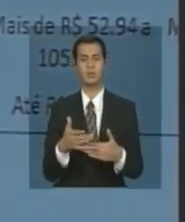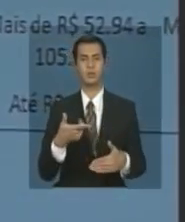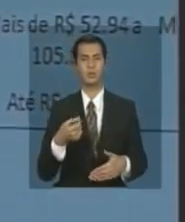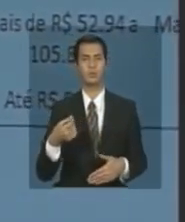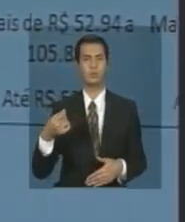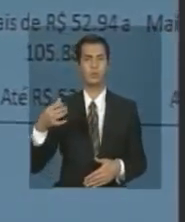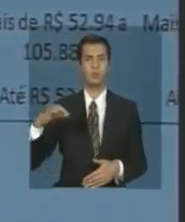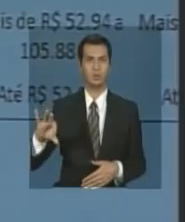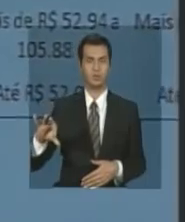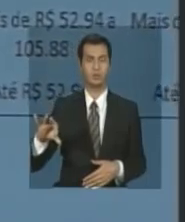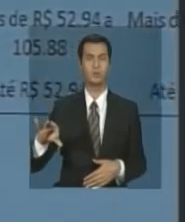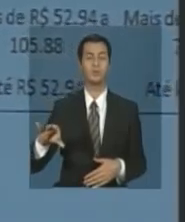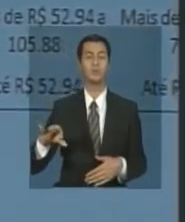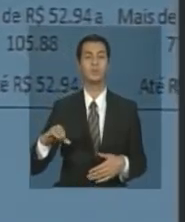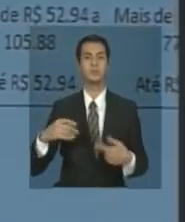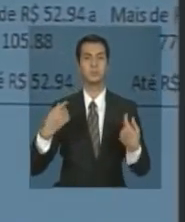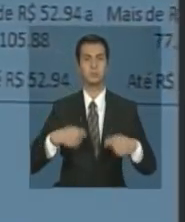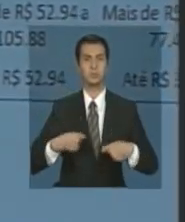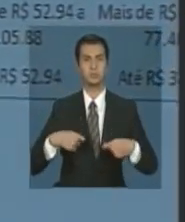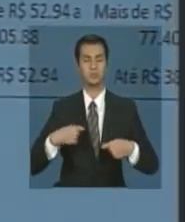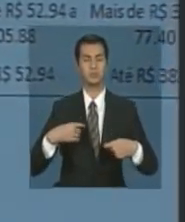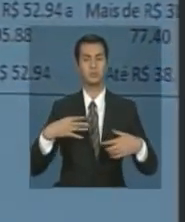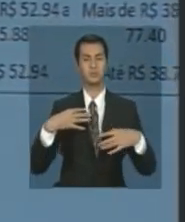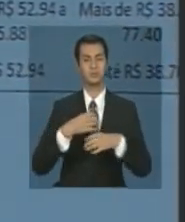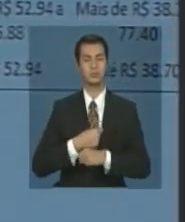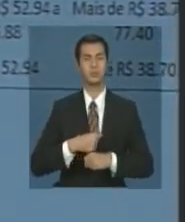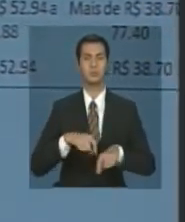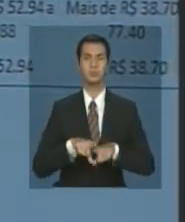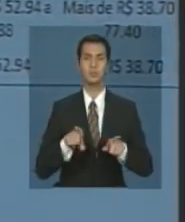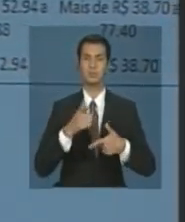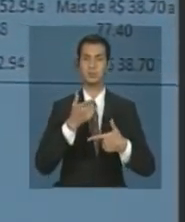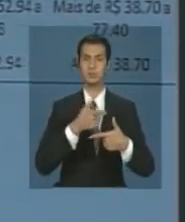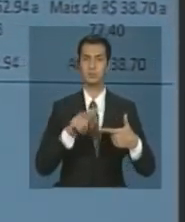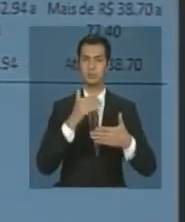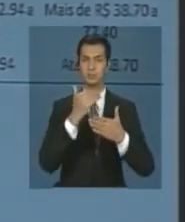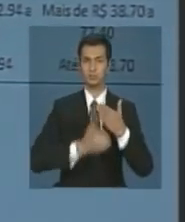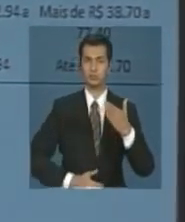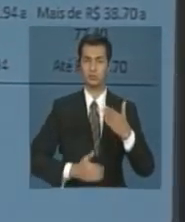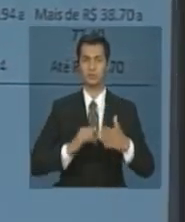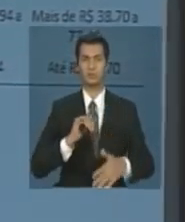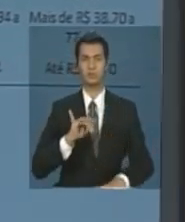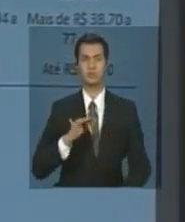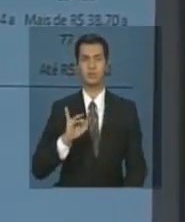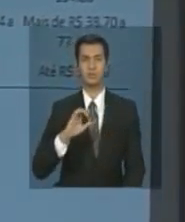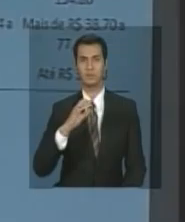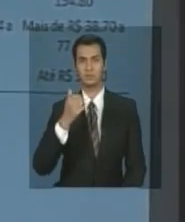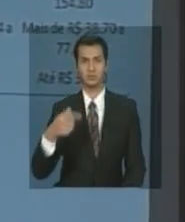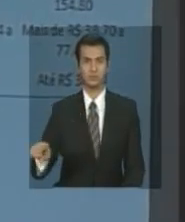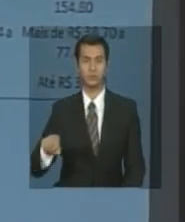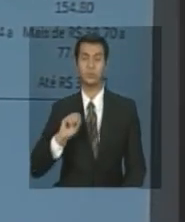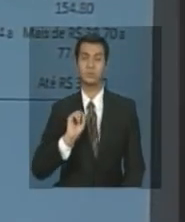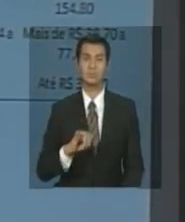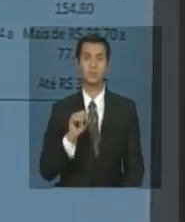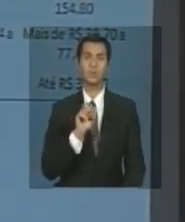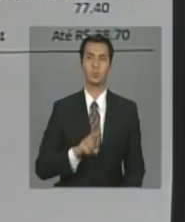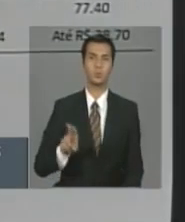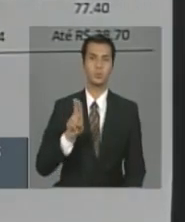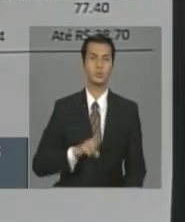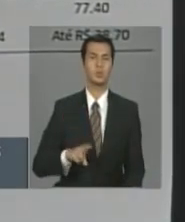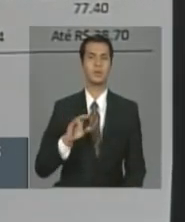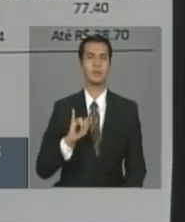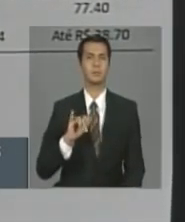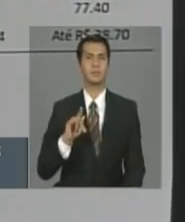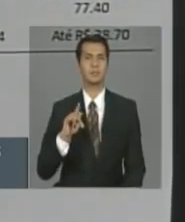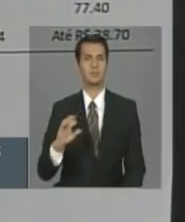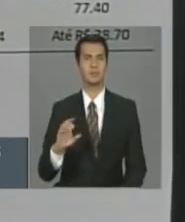renda, deflacionando segundo o INPC. Certo? Se a gente fizer isso com IPC, IPCA, qualquer indicador